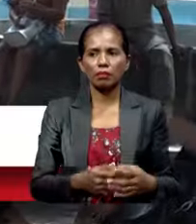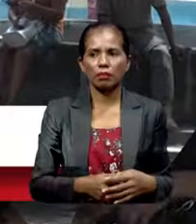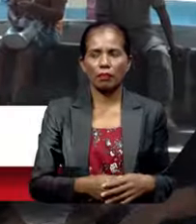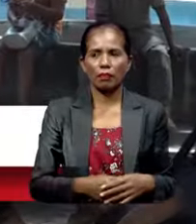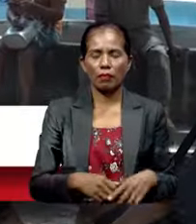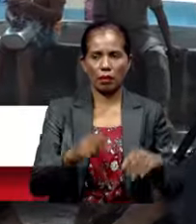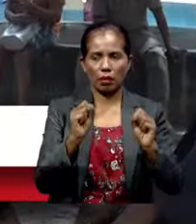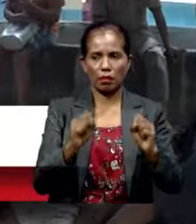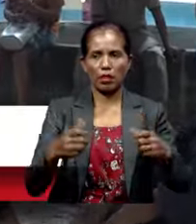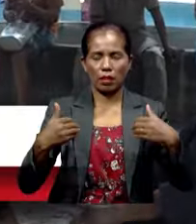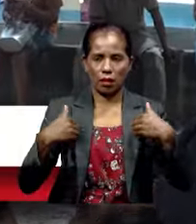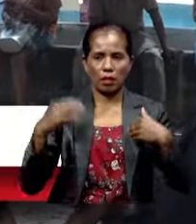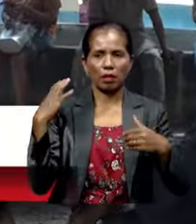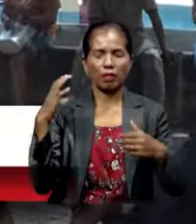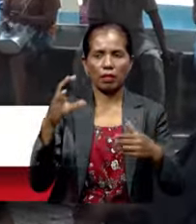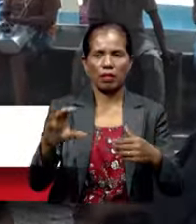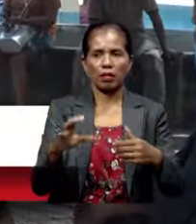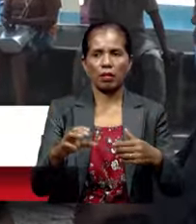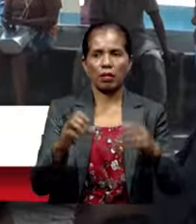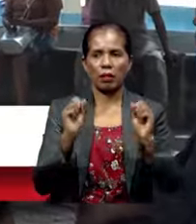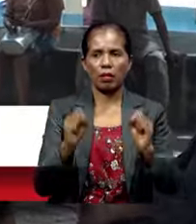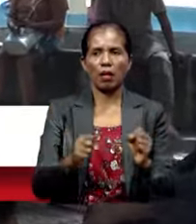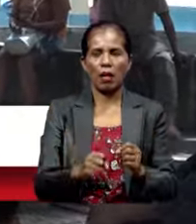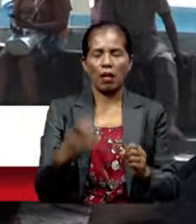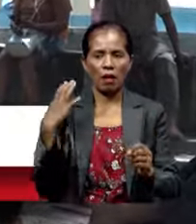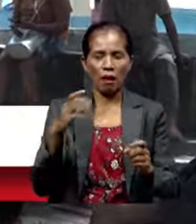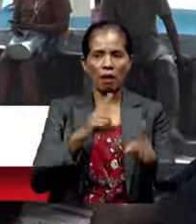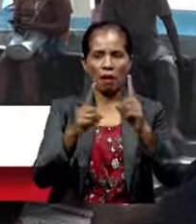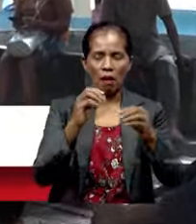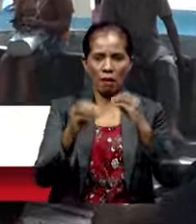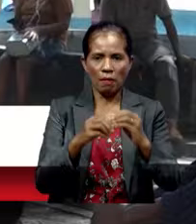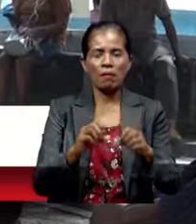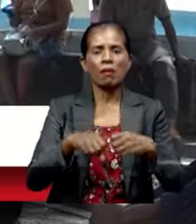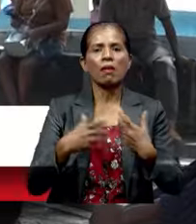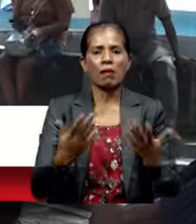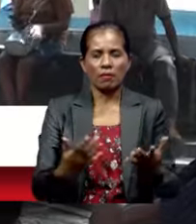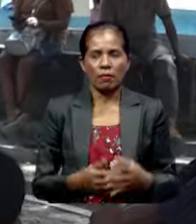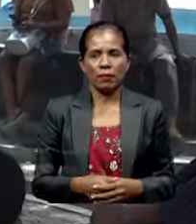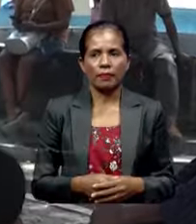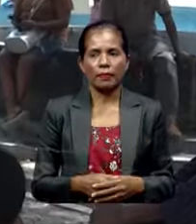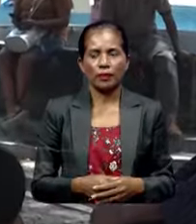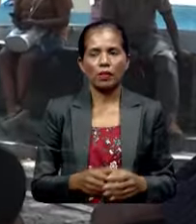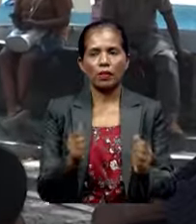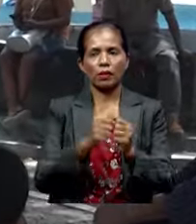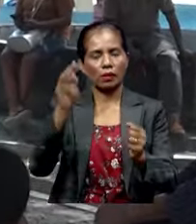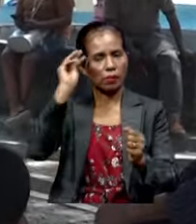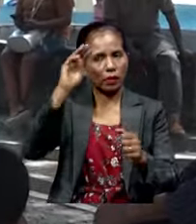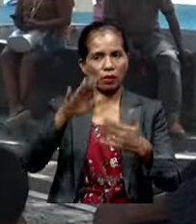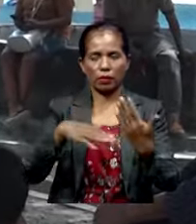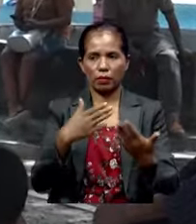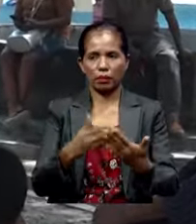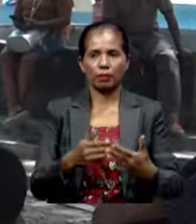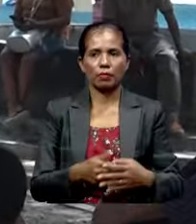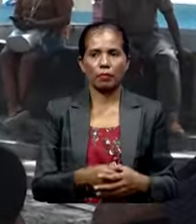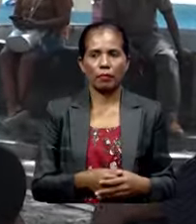mas aí ali, vivam, aí a competência, tu explica, vai ir mais outro. E o ministério, né?